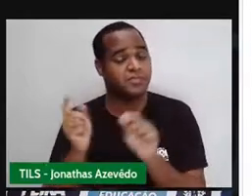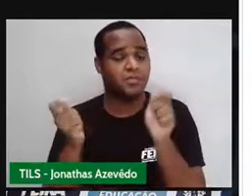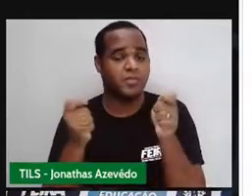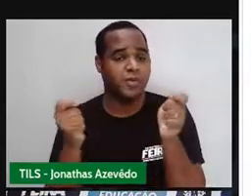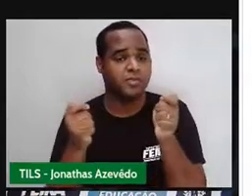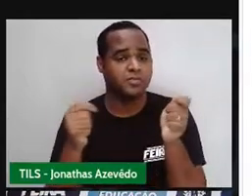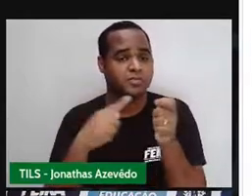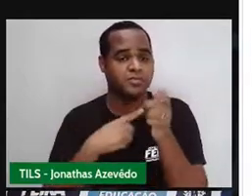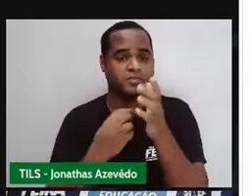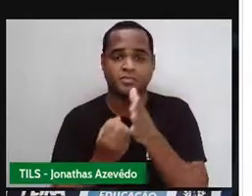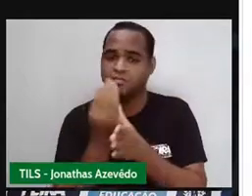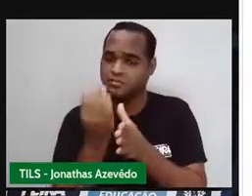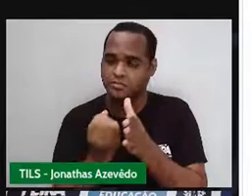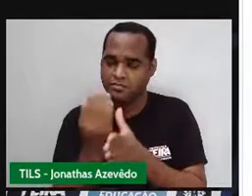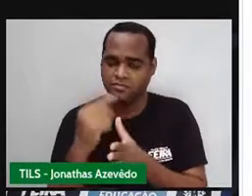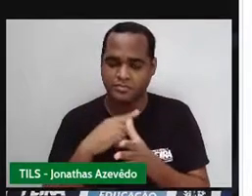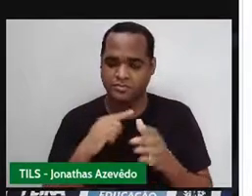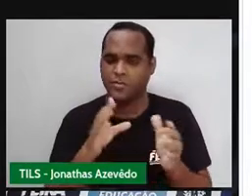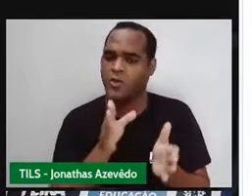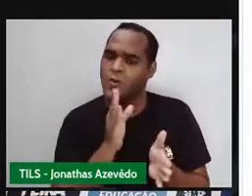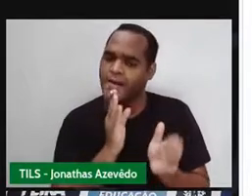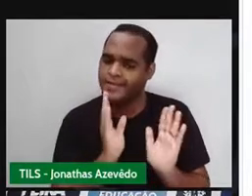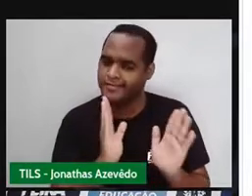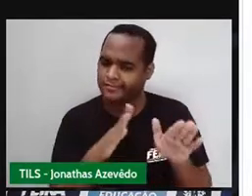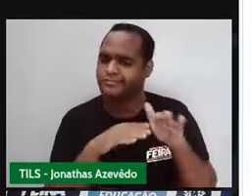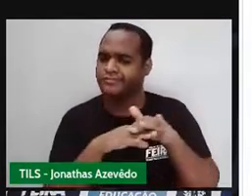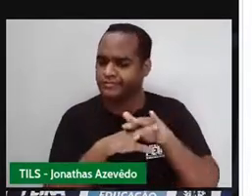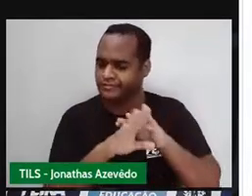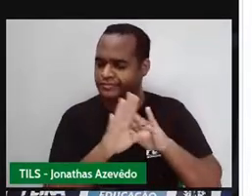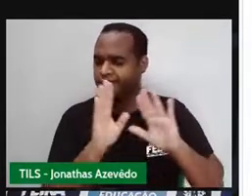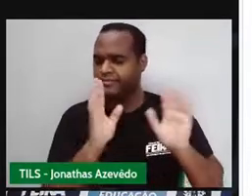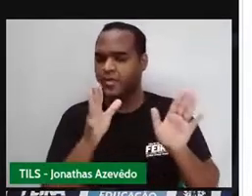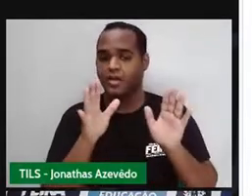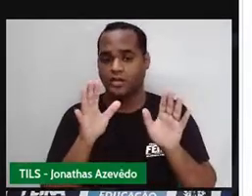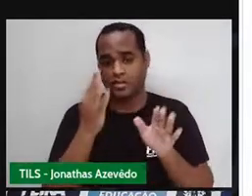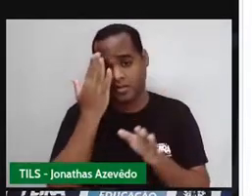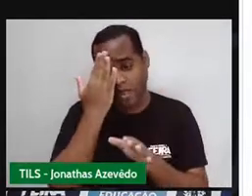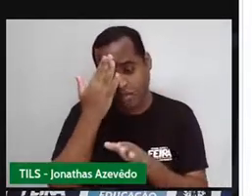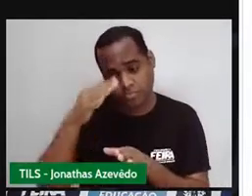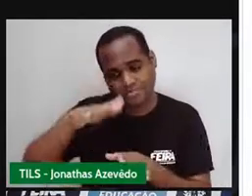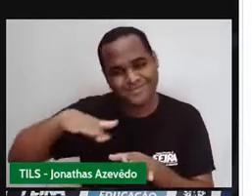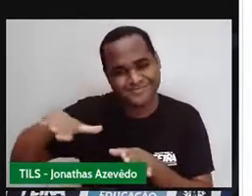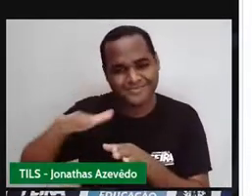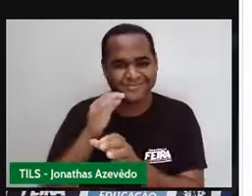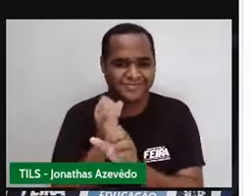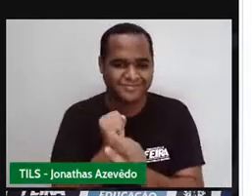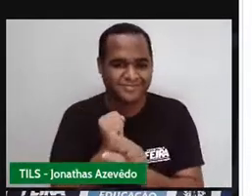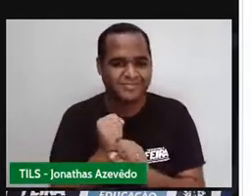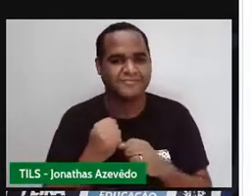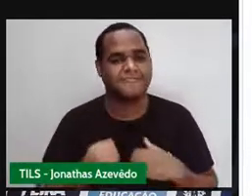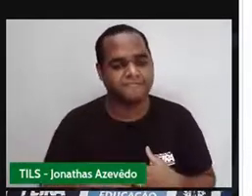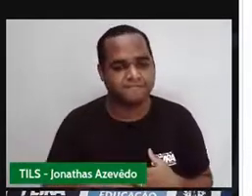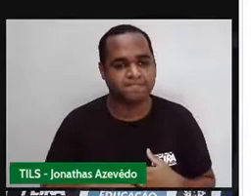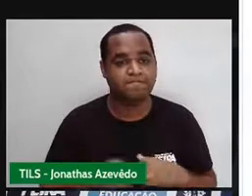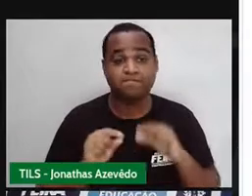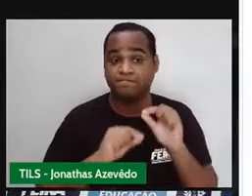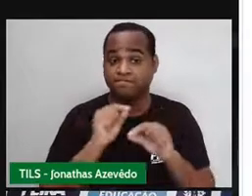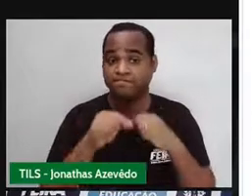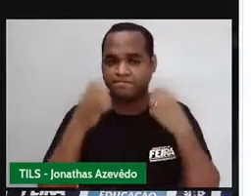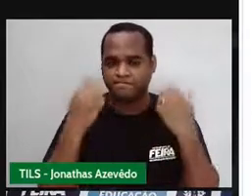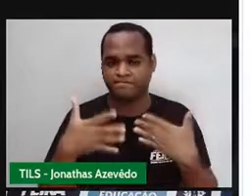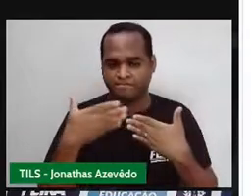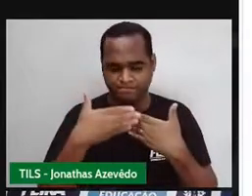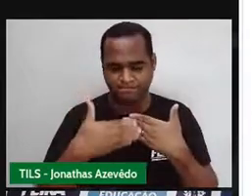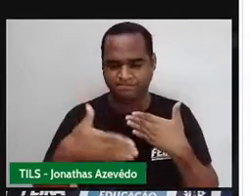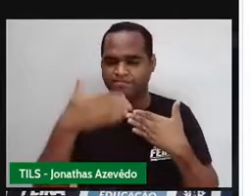aparecem as figuras que a gente conhece a gente sabe calcular as áreas Então olha só o que é que eu vou fazer aqui você vai